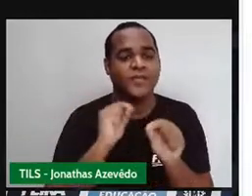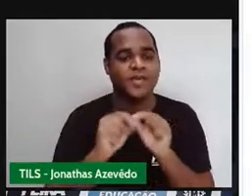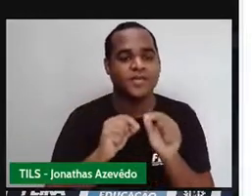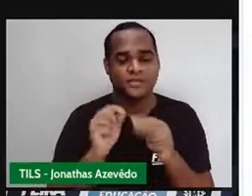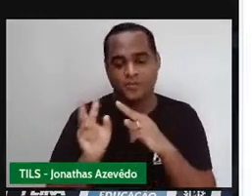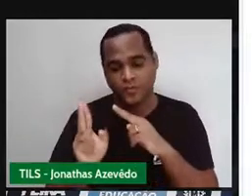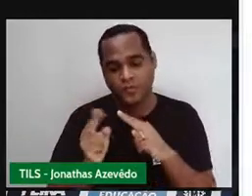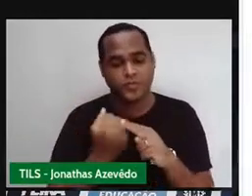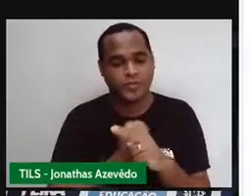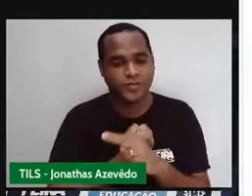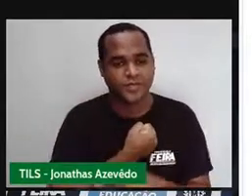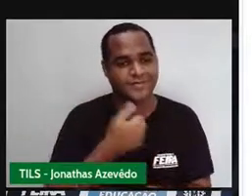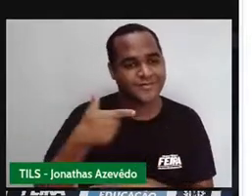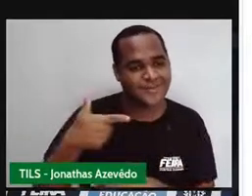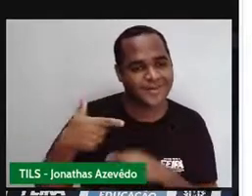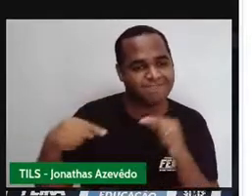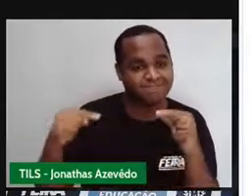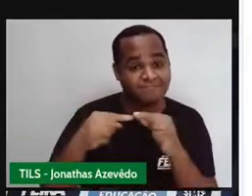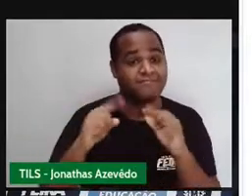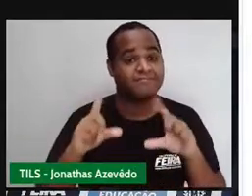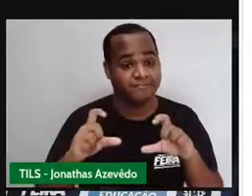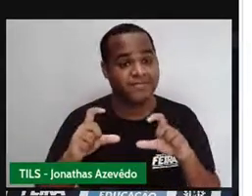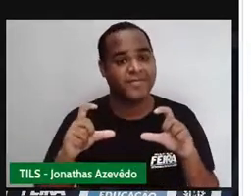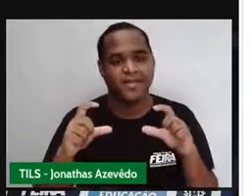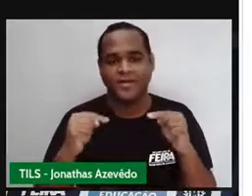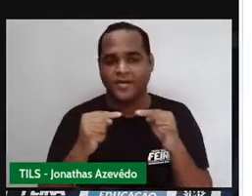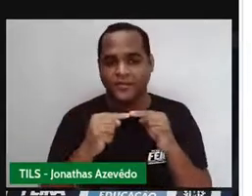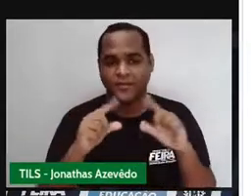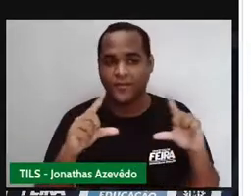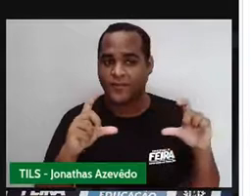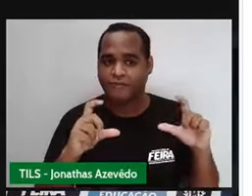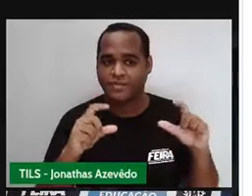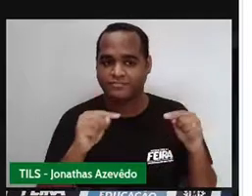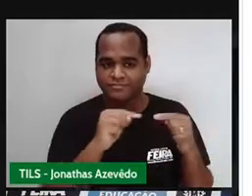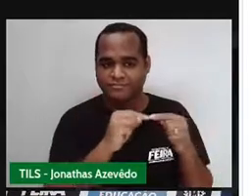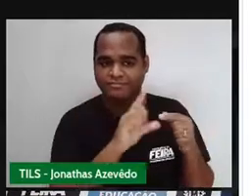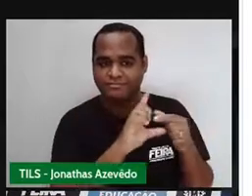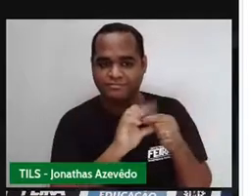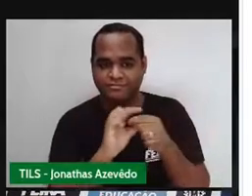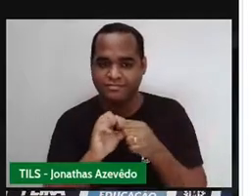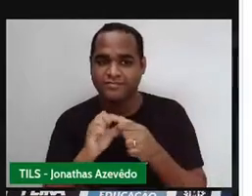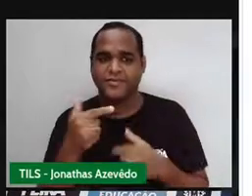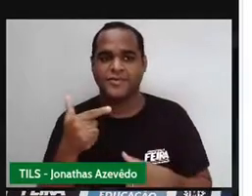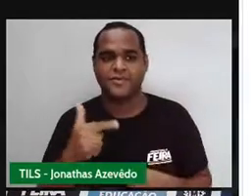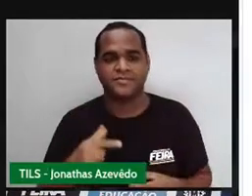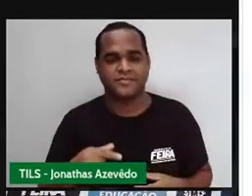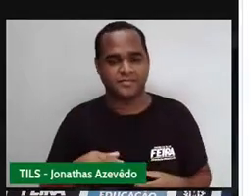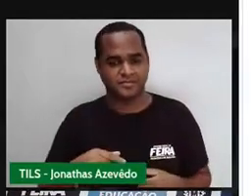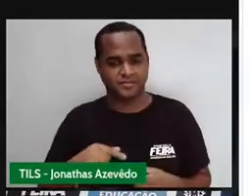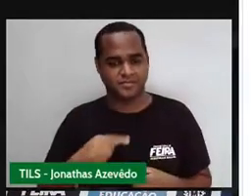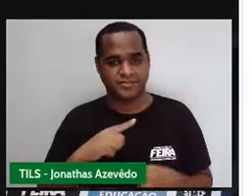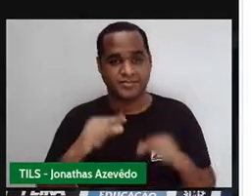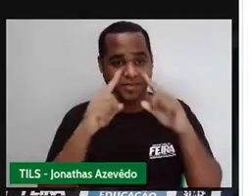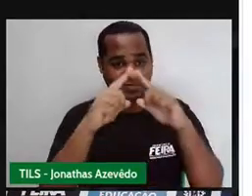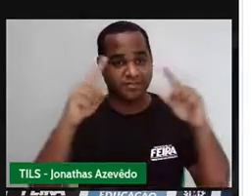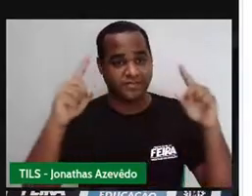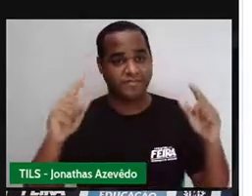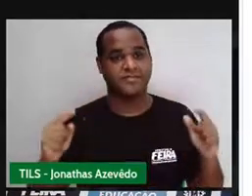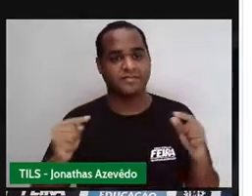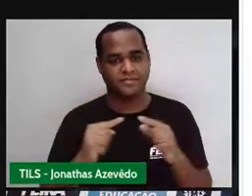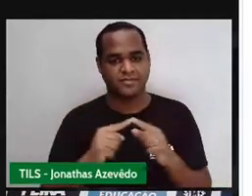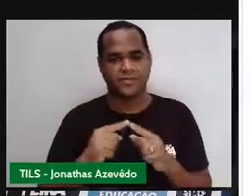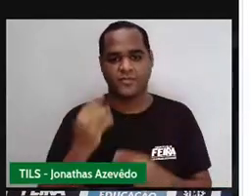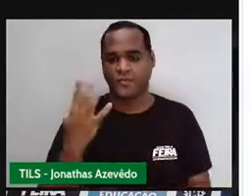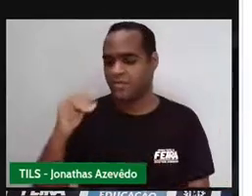quarto dois a área da figura que representa o quarto dois tá bom então se embora isso é um quadrado porque a gente sabe que é quadrado